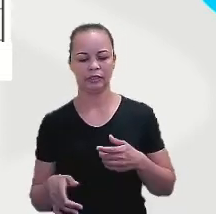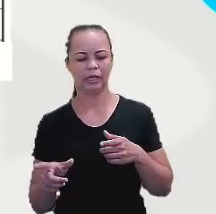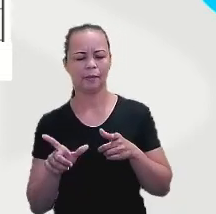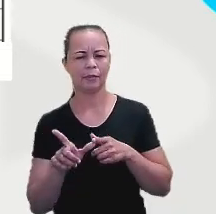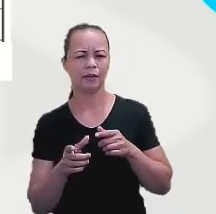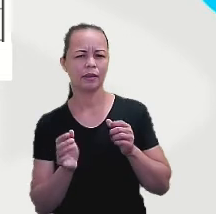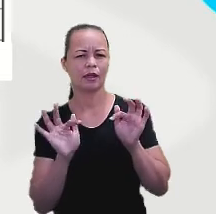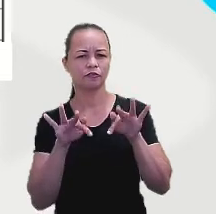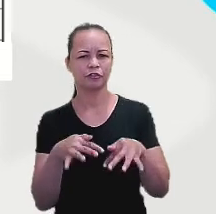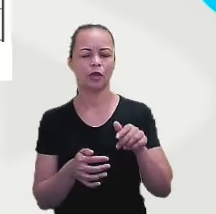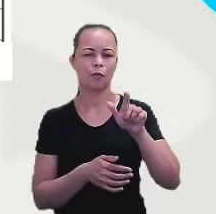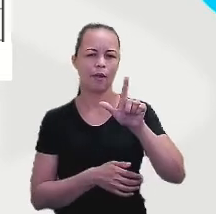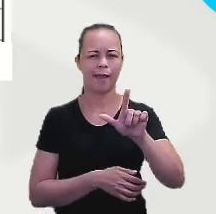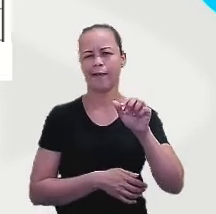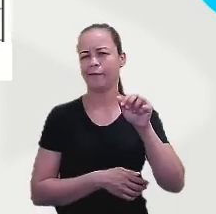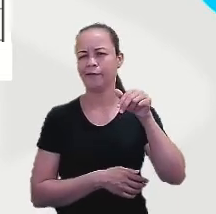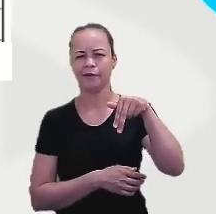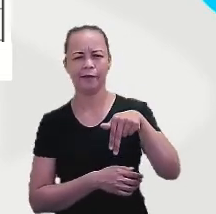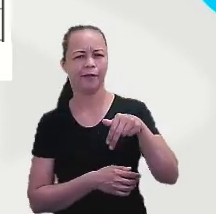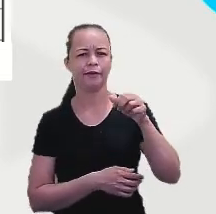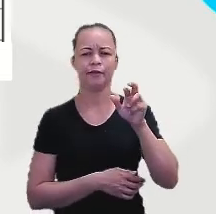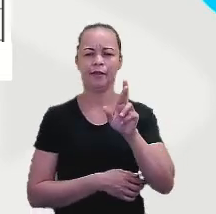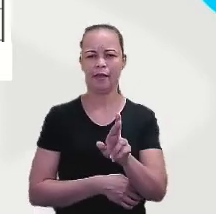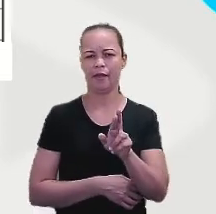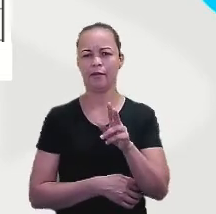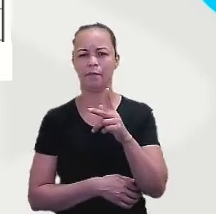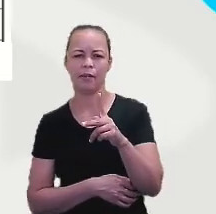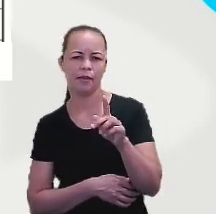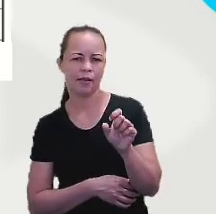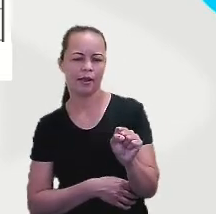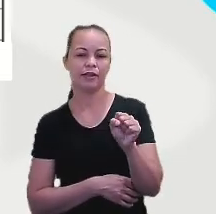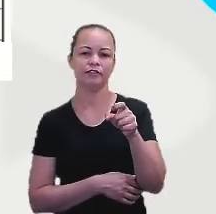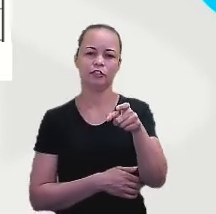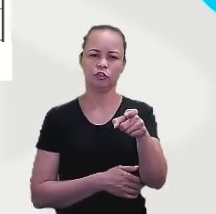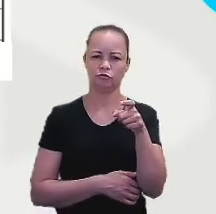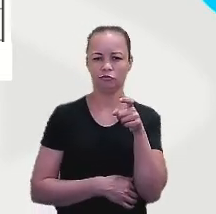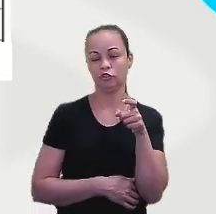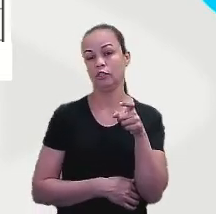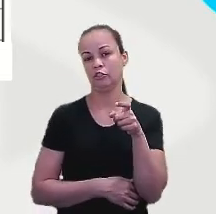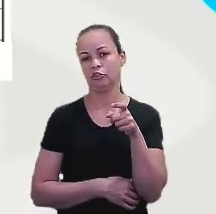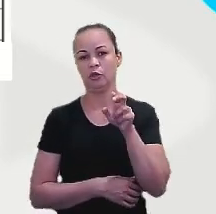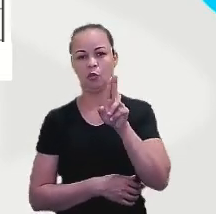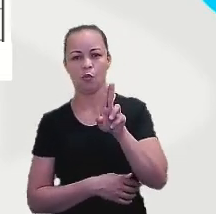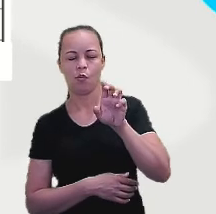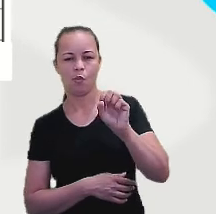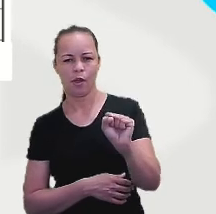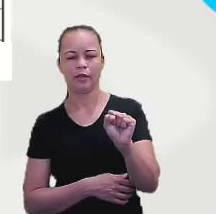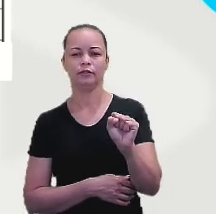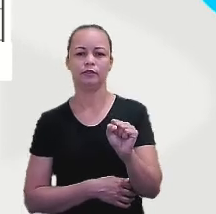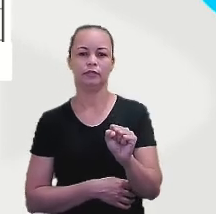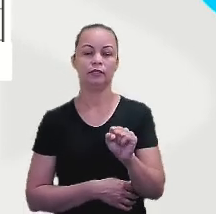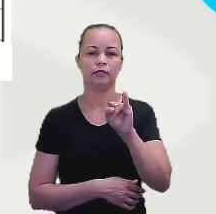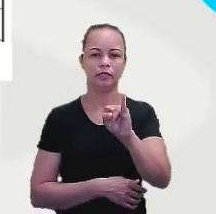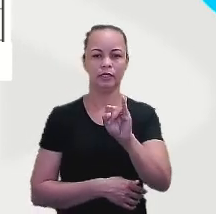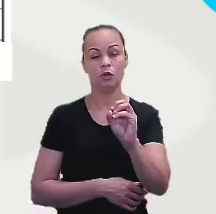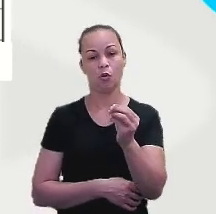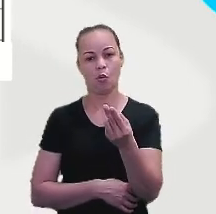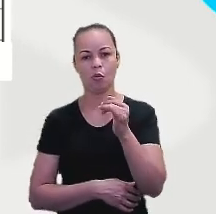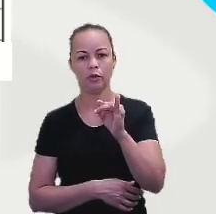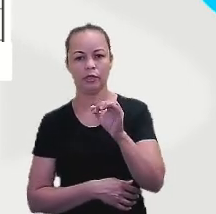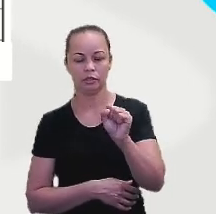L, em N, R, PS, X, US, I ou Is,